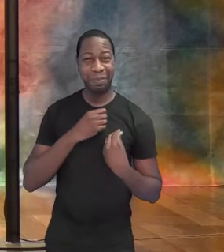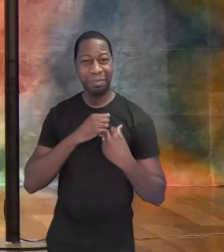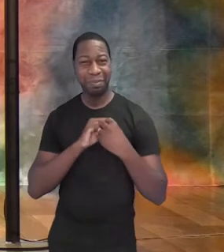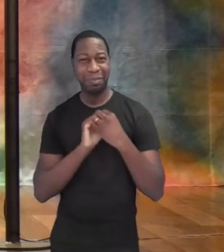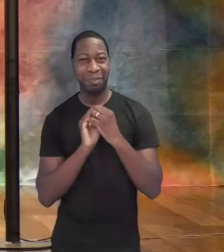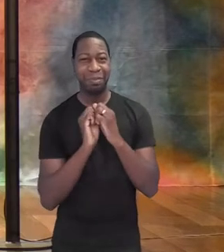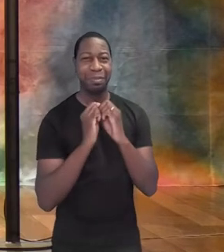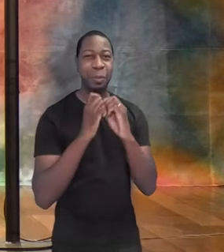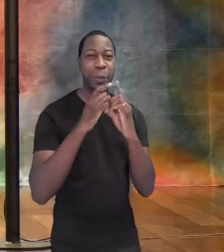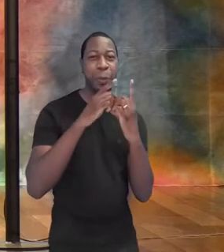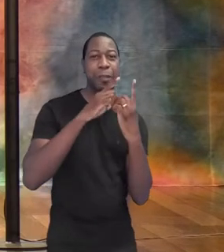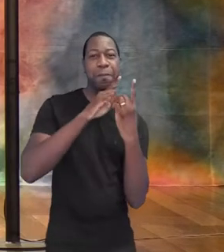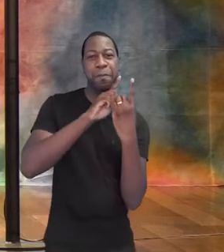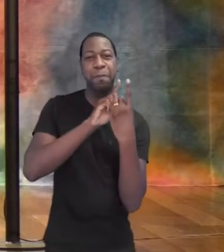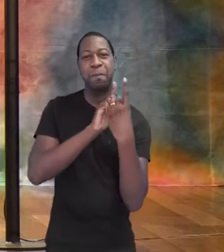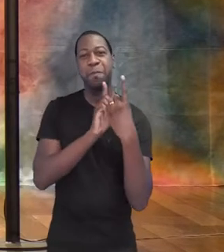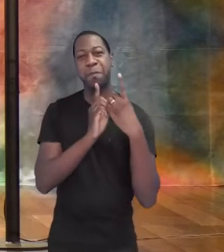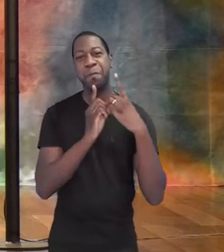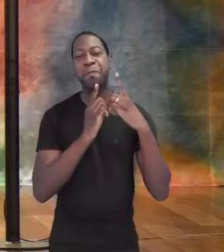dá.